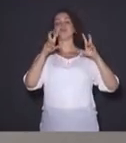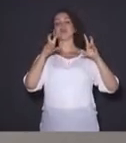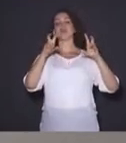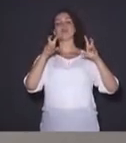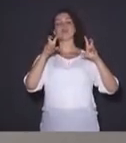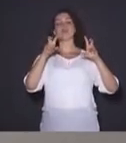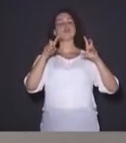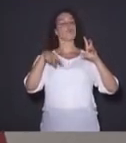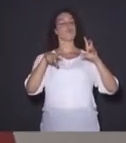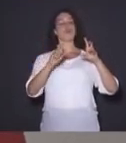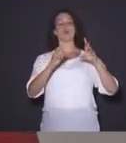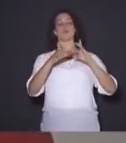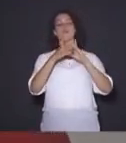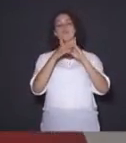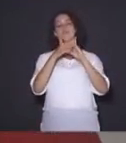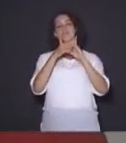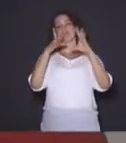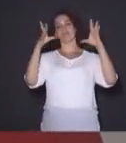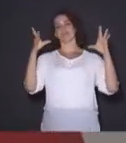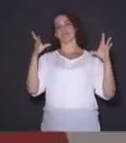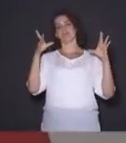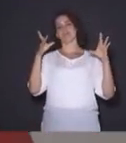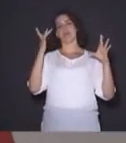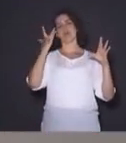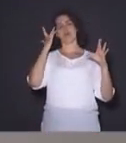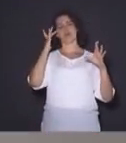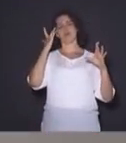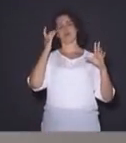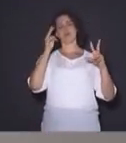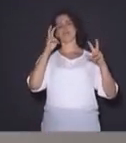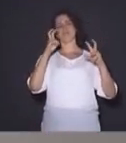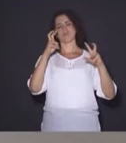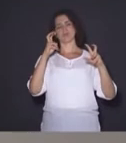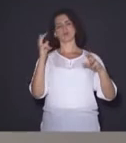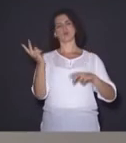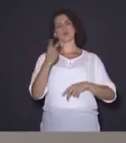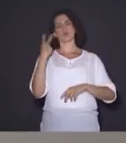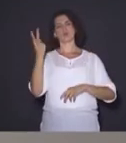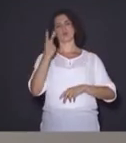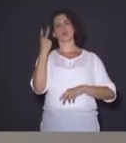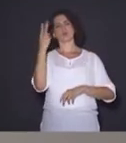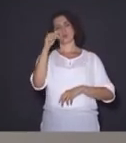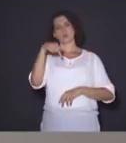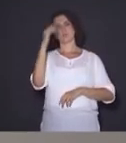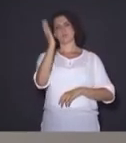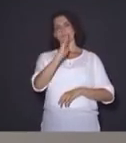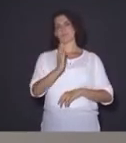brasil esse é um tema caro no brasil porque